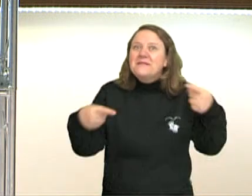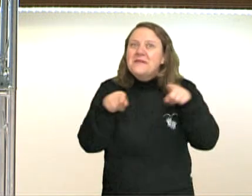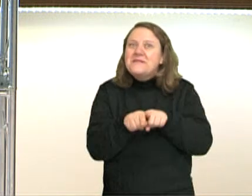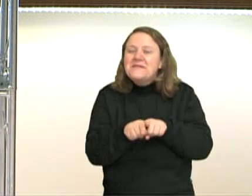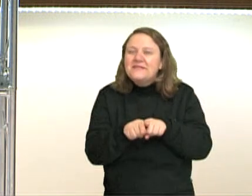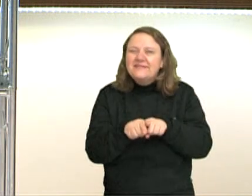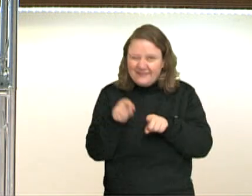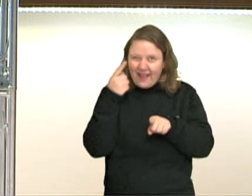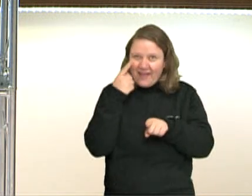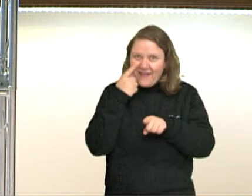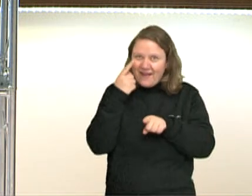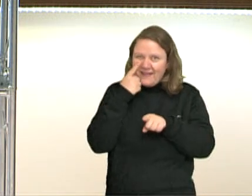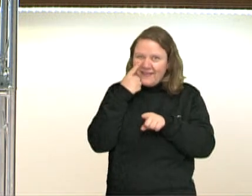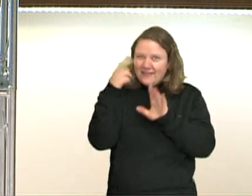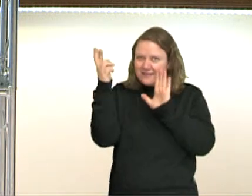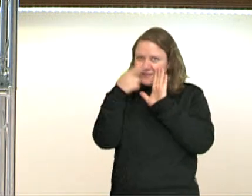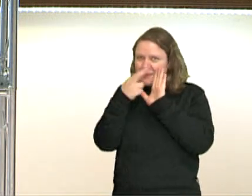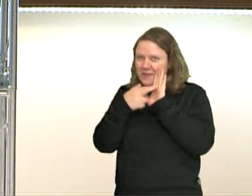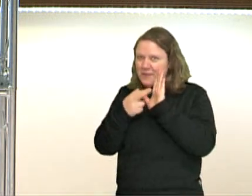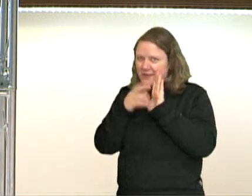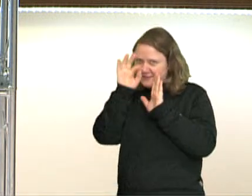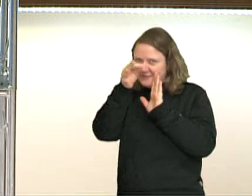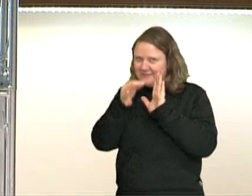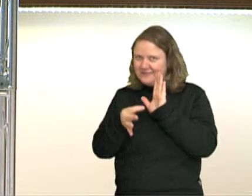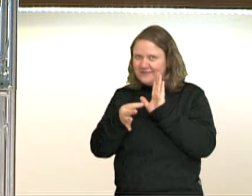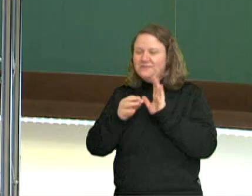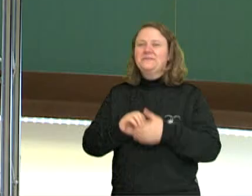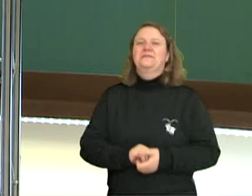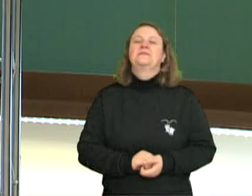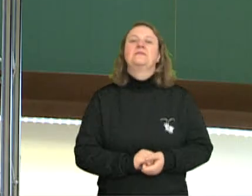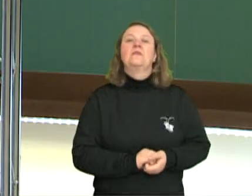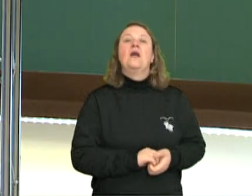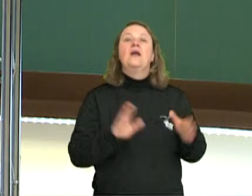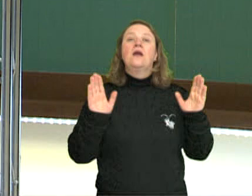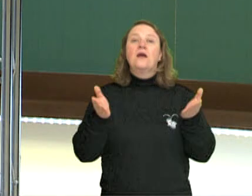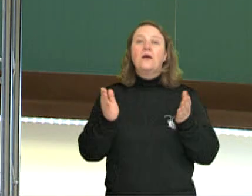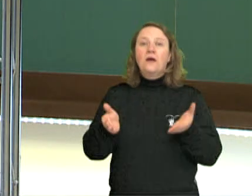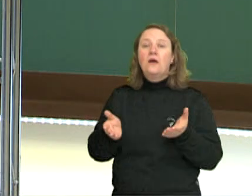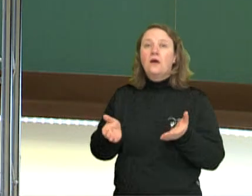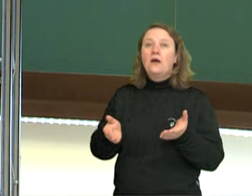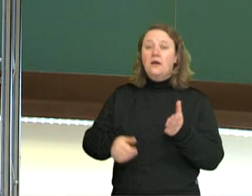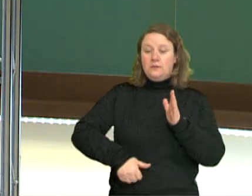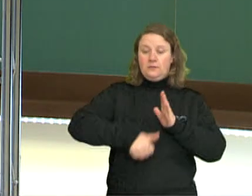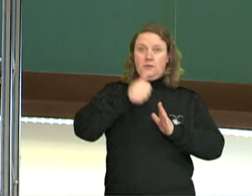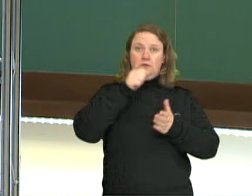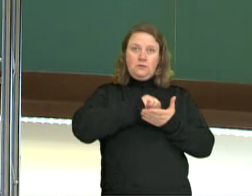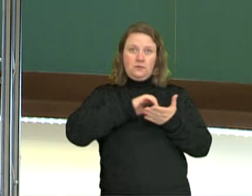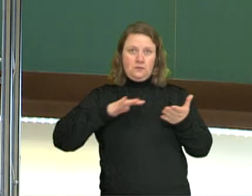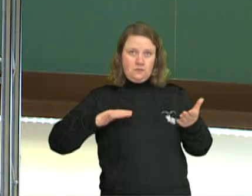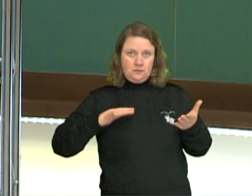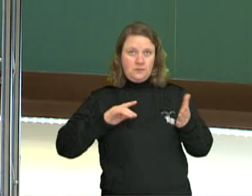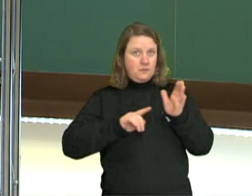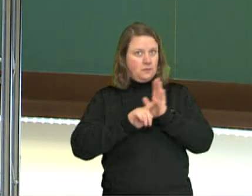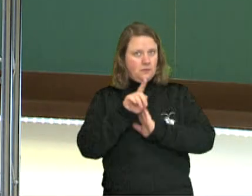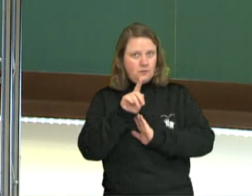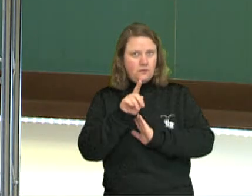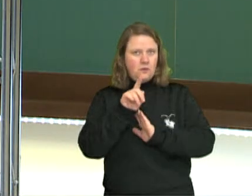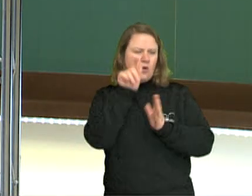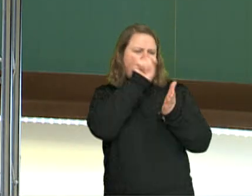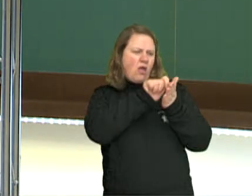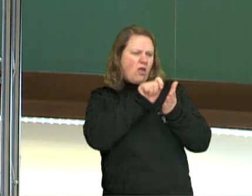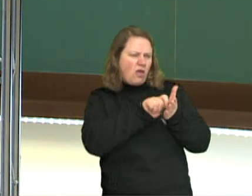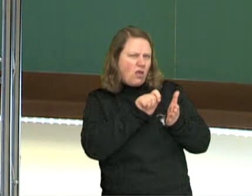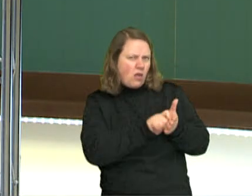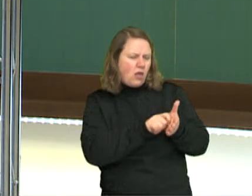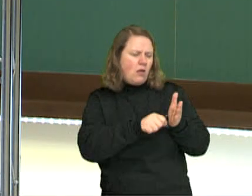Aprendemos, pessoal? Vamos lá, vamos conferir as respostas, então? Então, a nossa primeira atividade, a pergunta é, segundo os registros